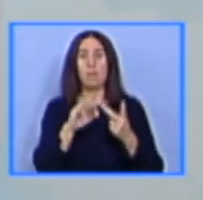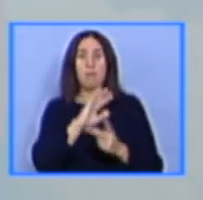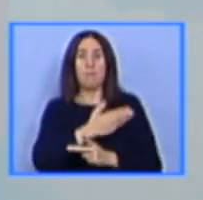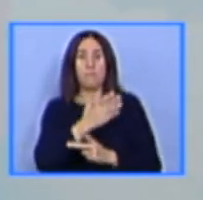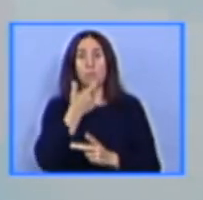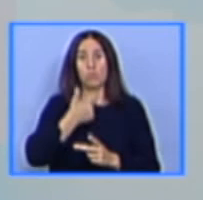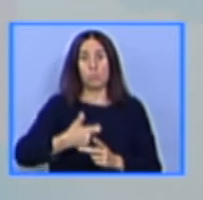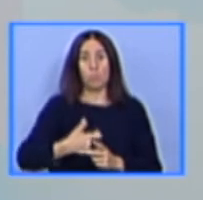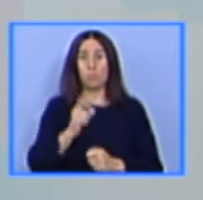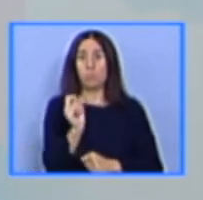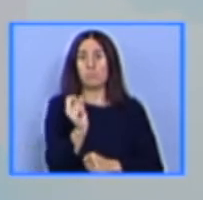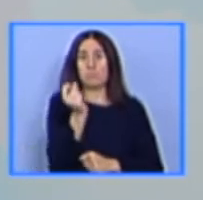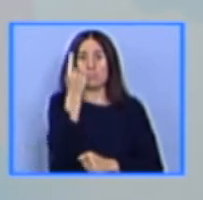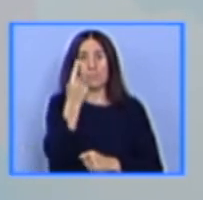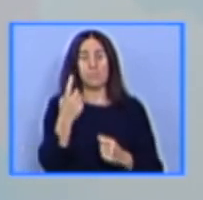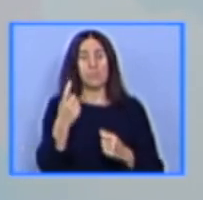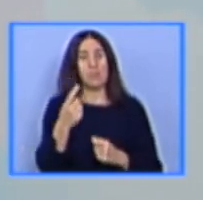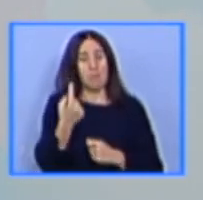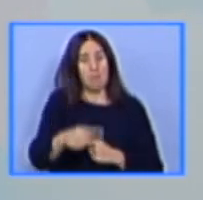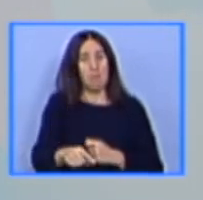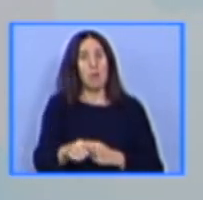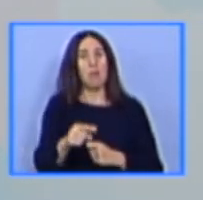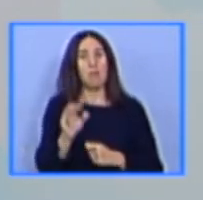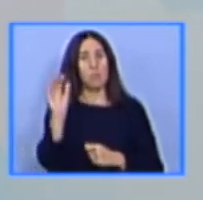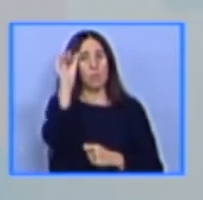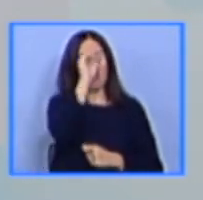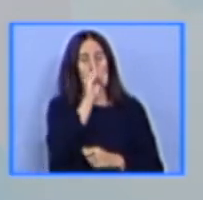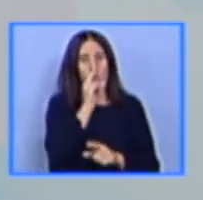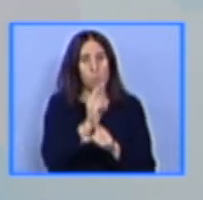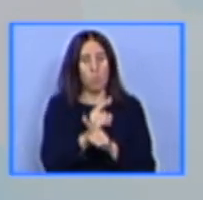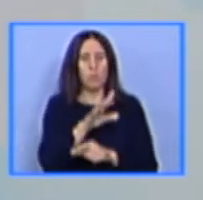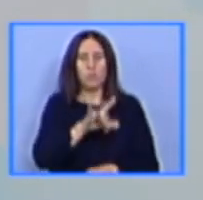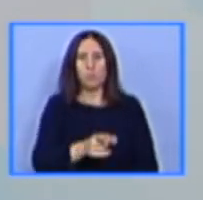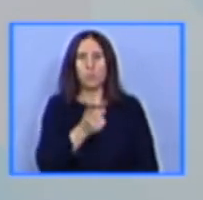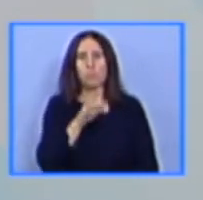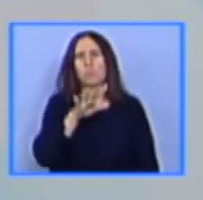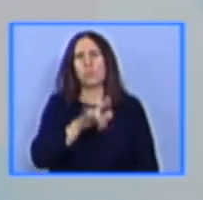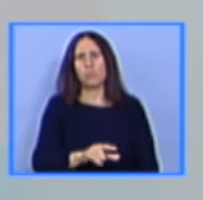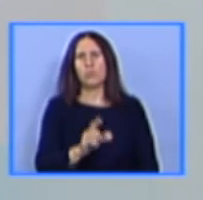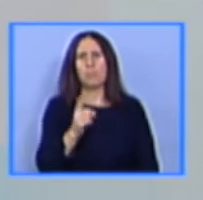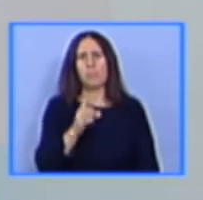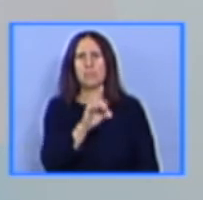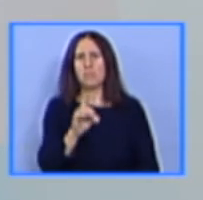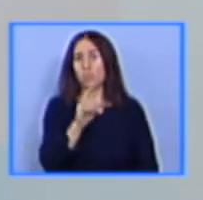e, portanto, é a primeira vez que se realizam noutros locais que não Lisboa, porque esta Lisboa já é a 6ª ou a